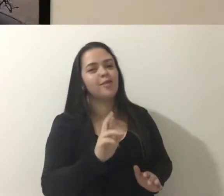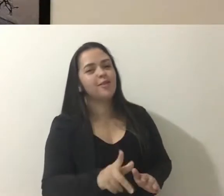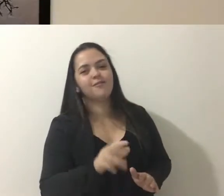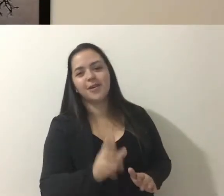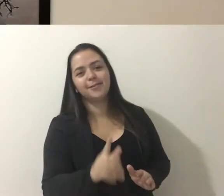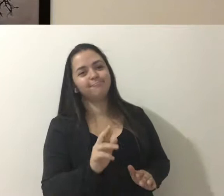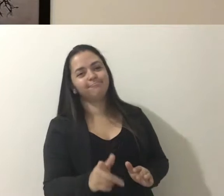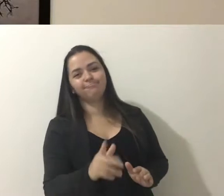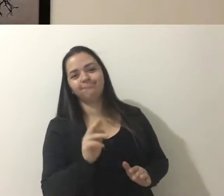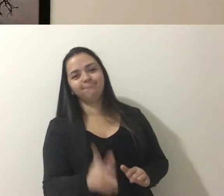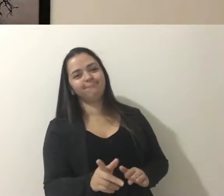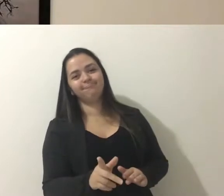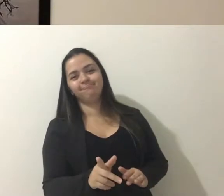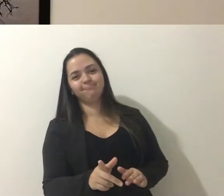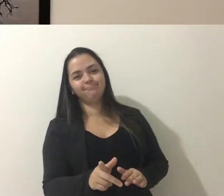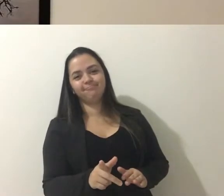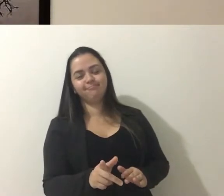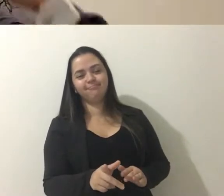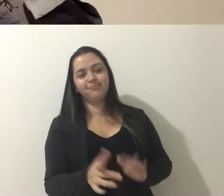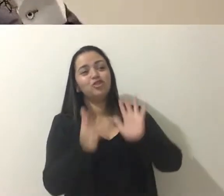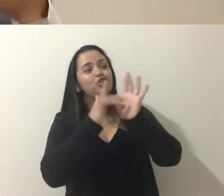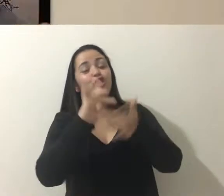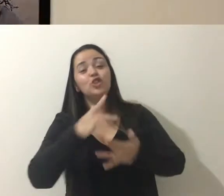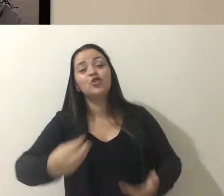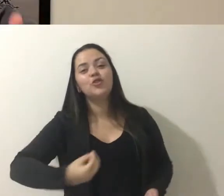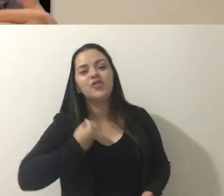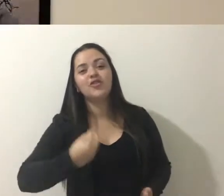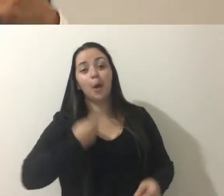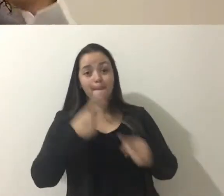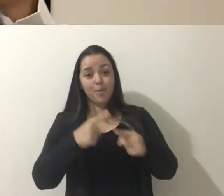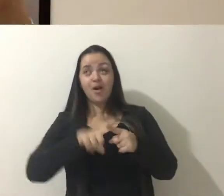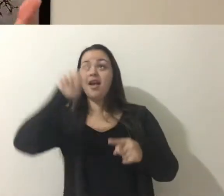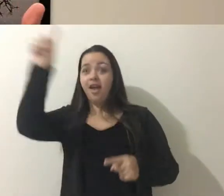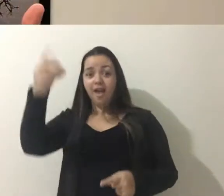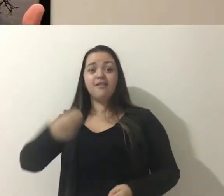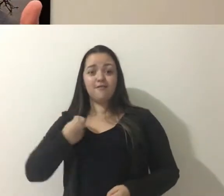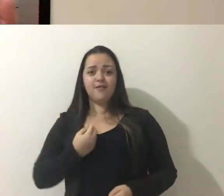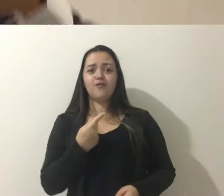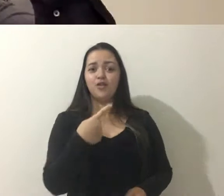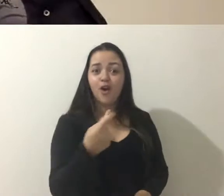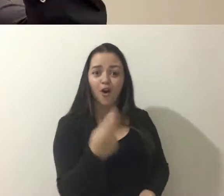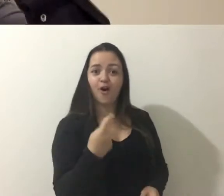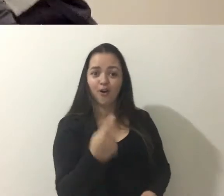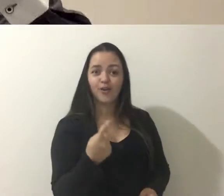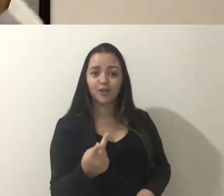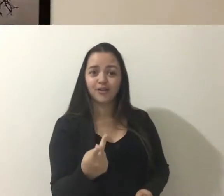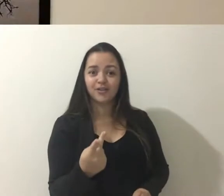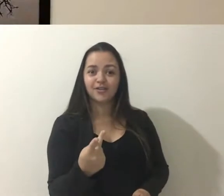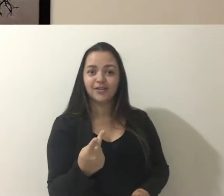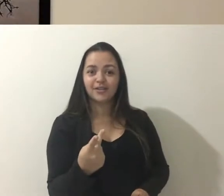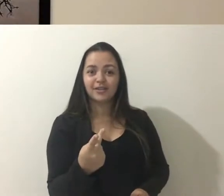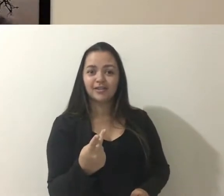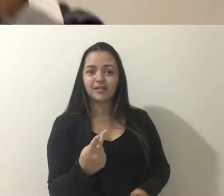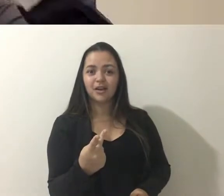fora arrancado. Ele vive, e porque ele vive, eu e você, apesar da